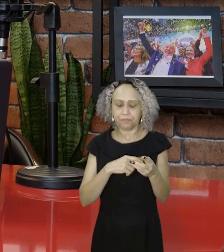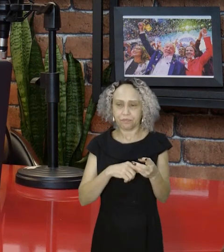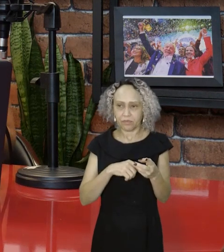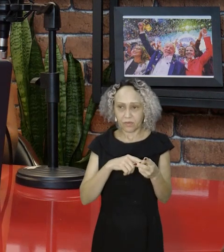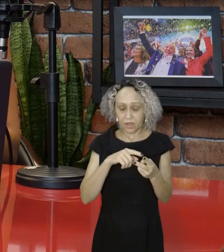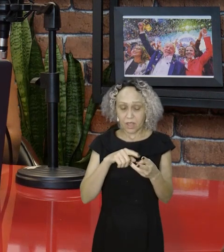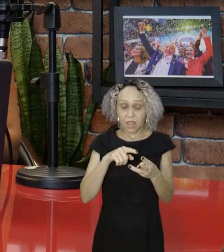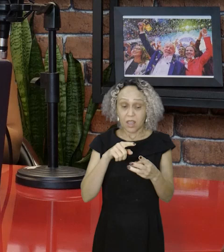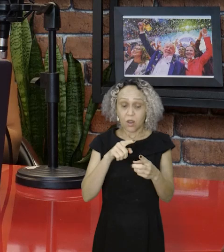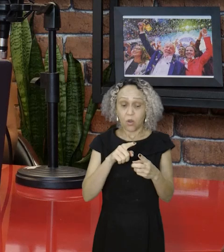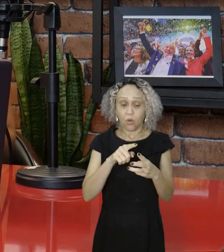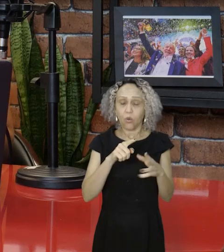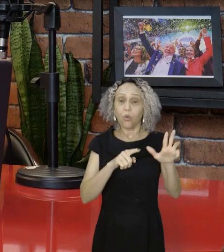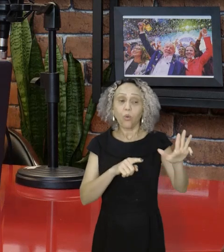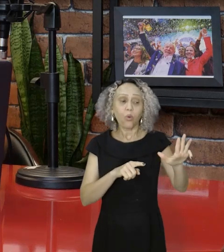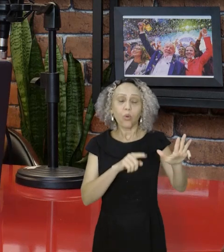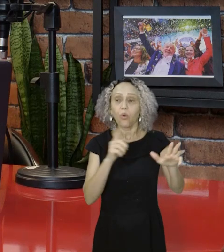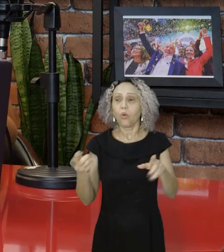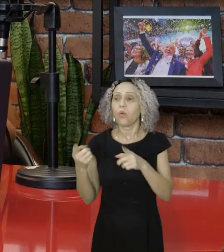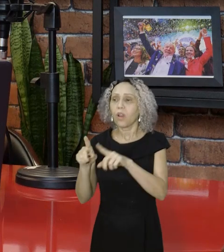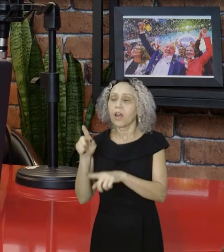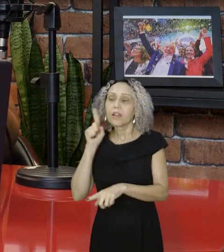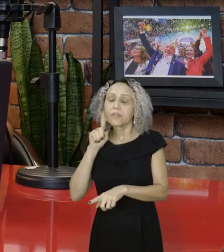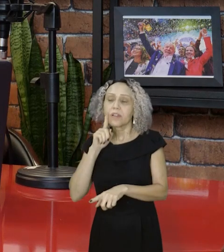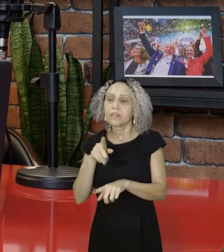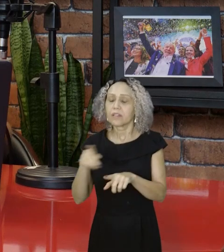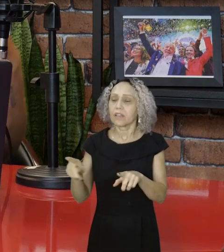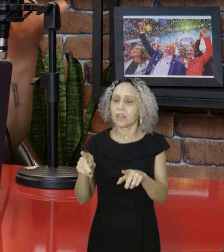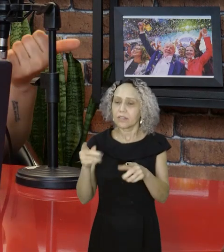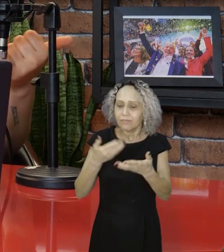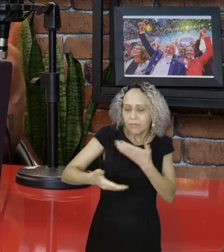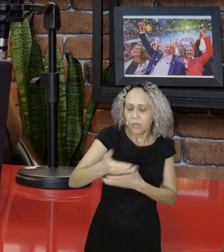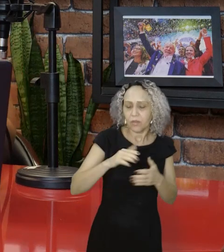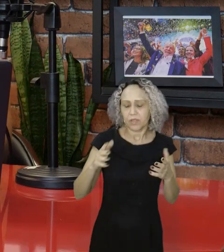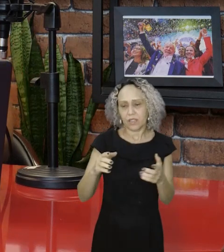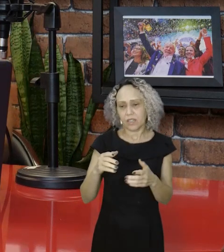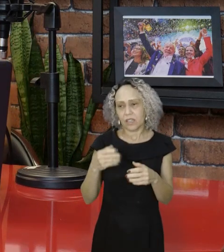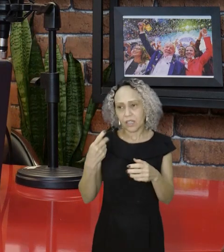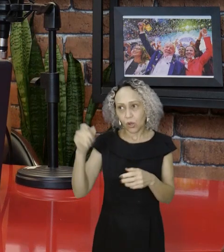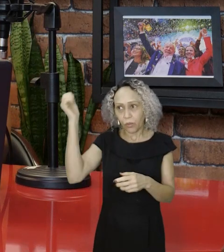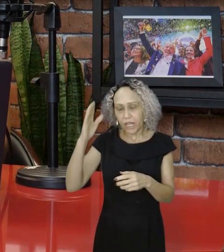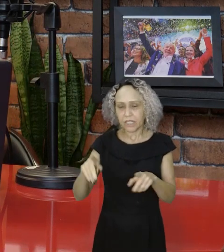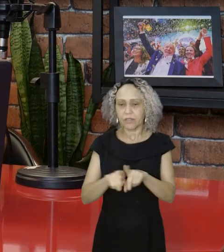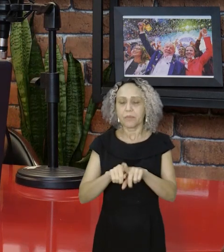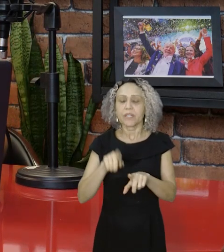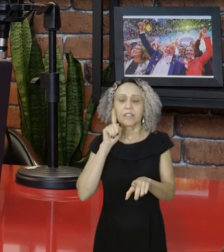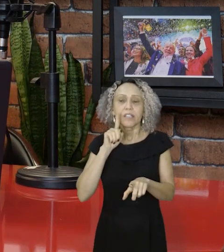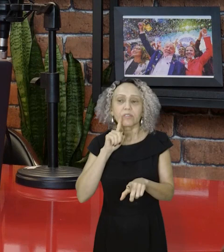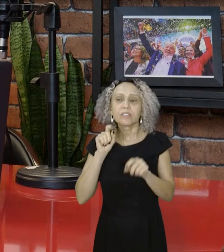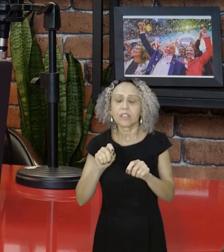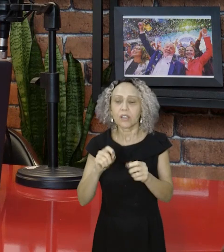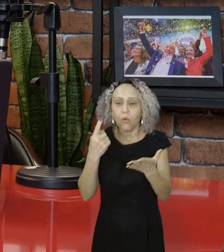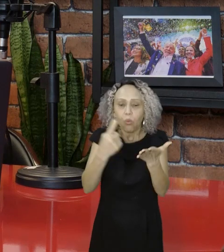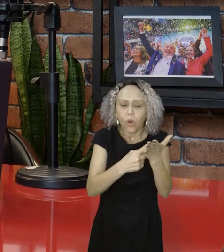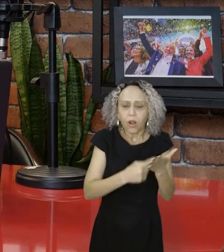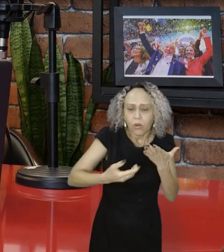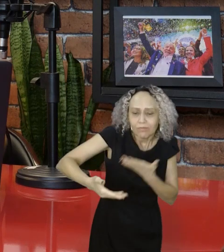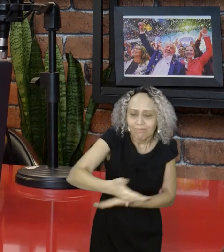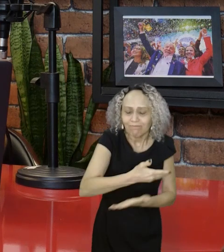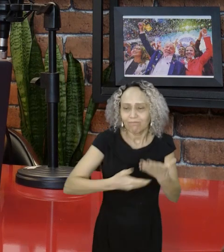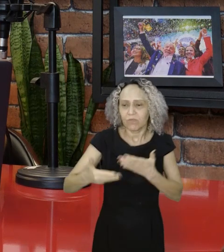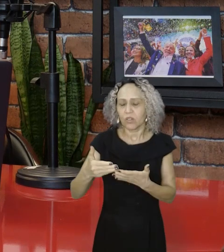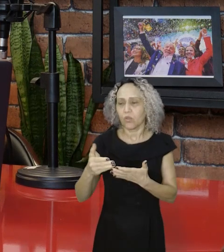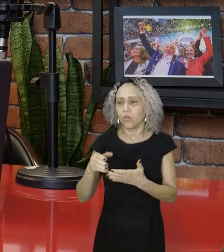Os dois lançaram uma parceria para fortalecer direitos trabalhistas no Brasil e nos Estados Unidos. O acordo amplia o rol